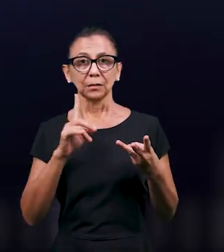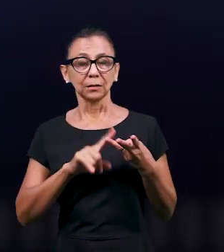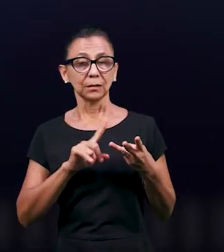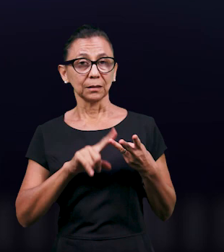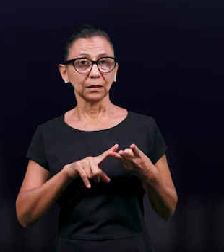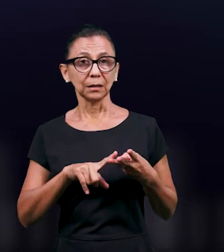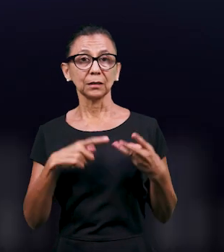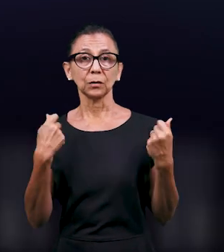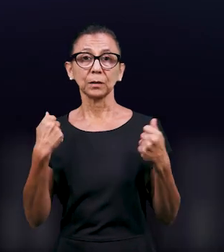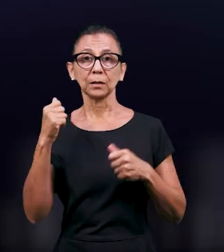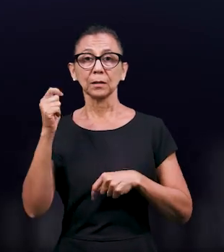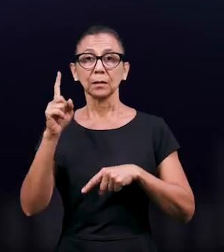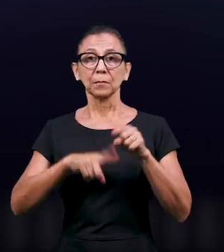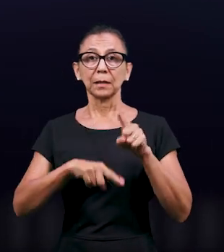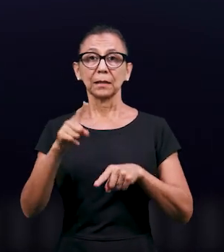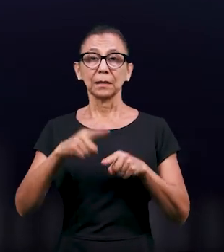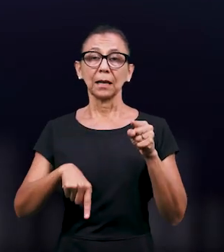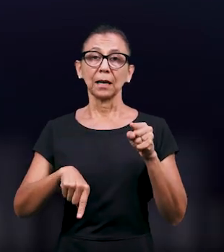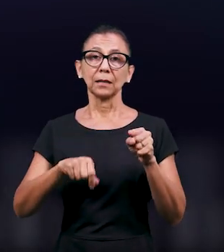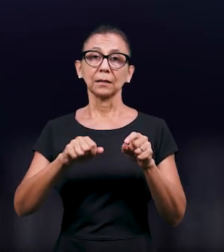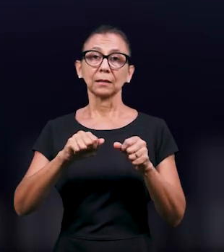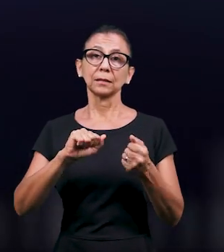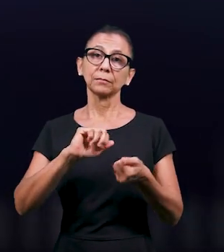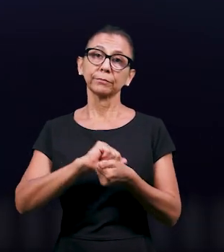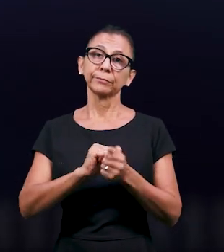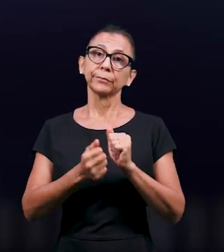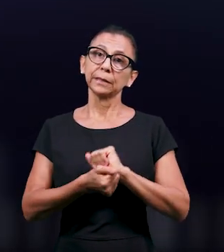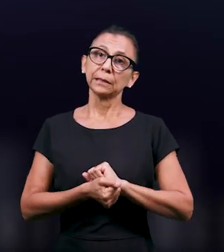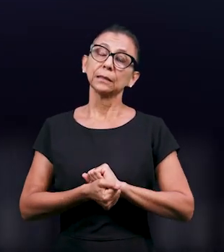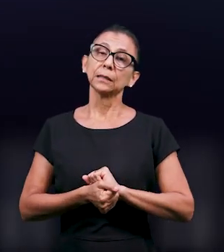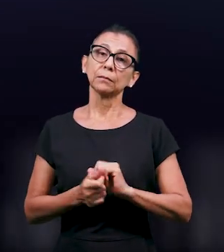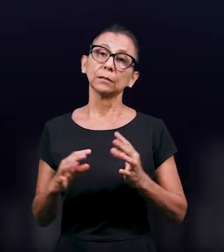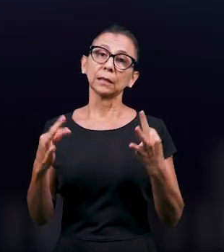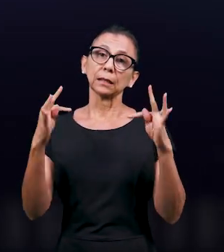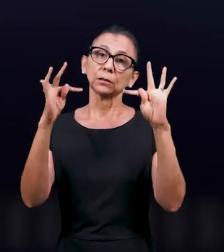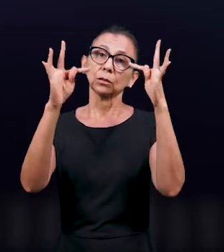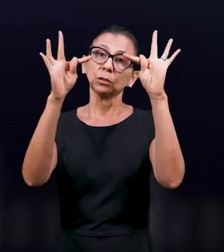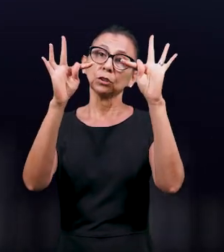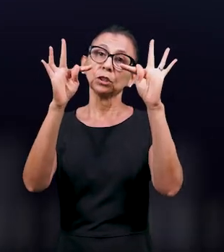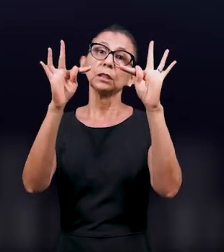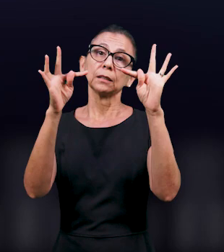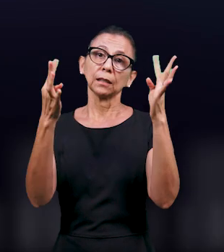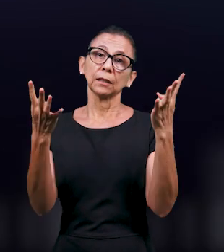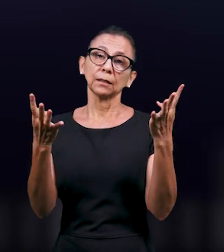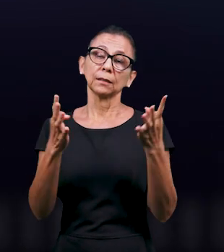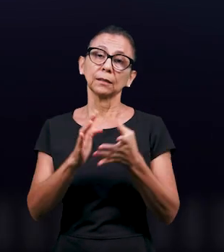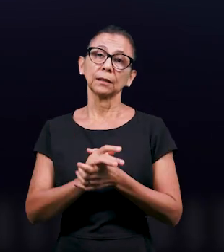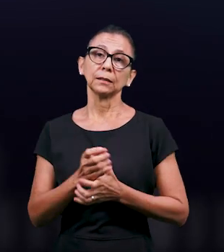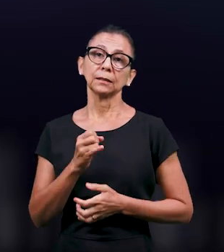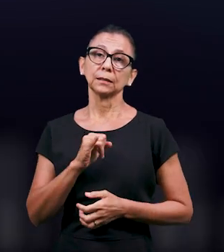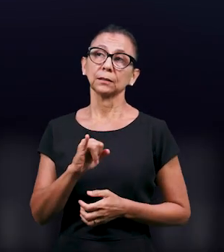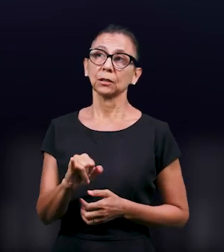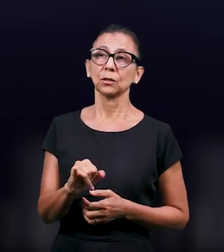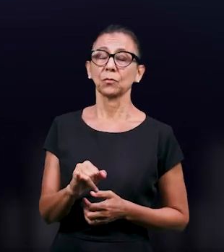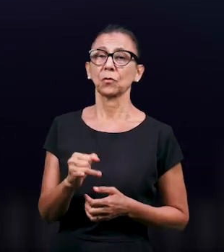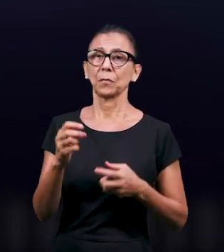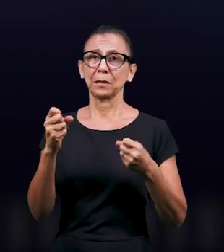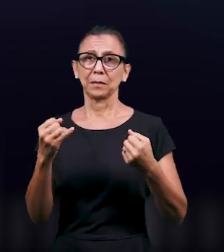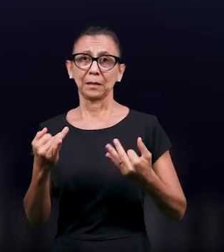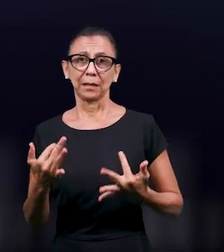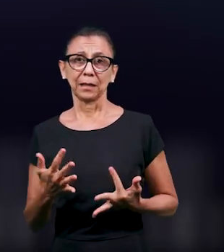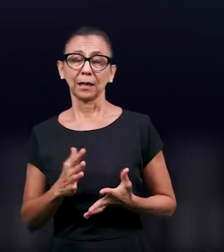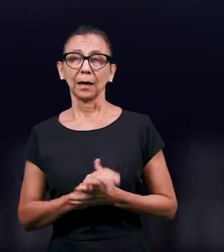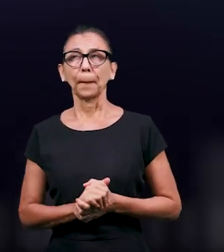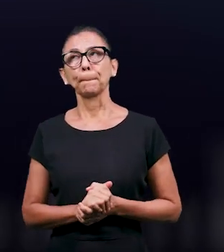para o Gabriel, nós precisamos fazer materiais adaptados, né, que são recursos de tecnologia assistiva. Então, se nós vamos